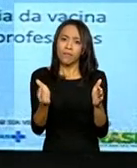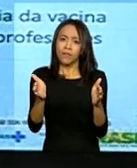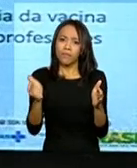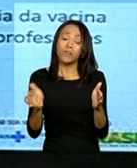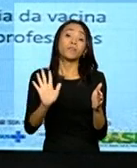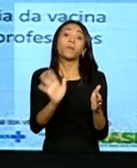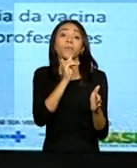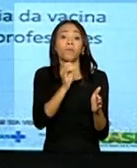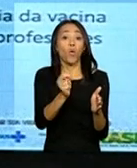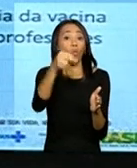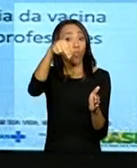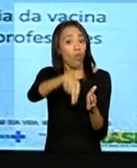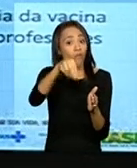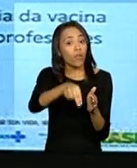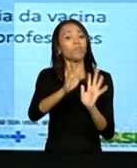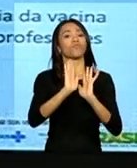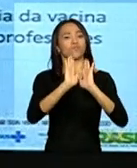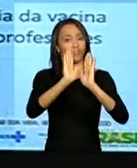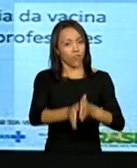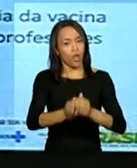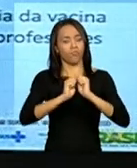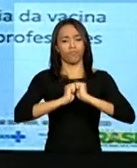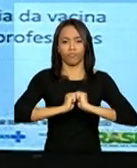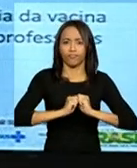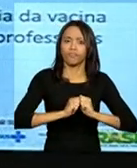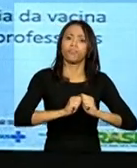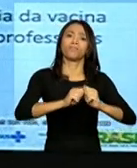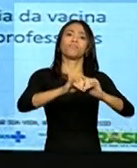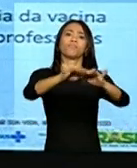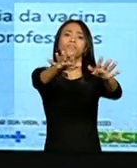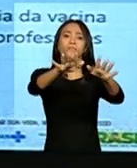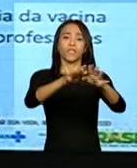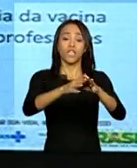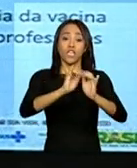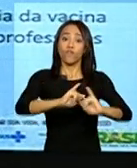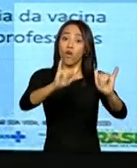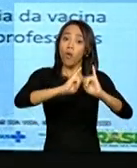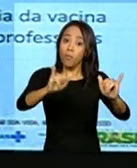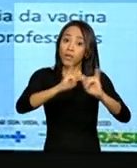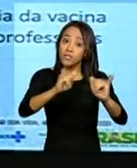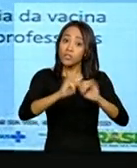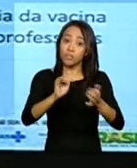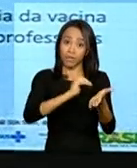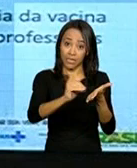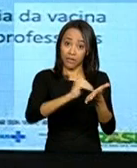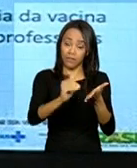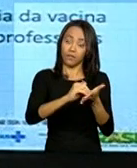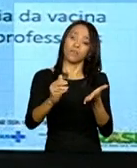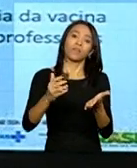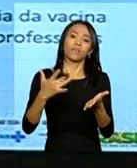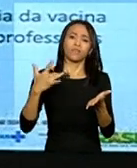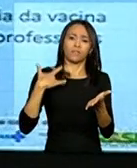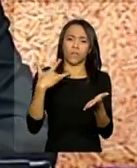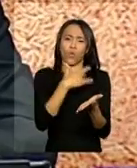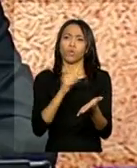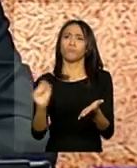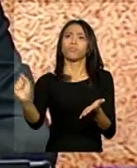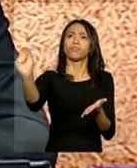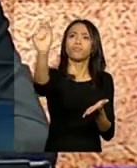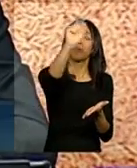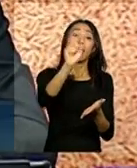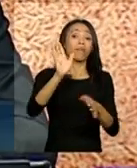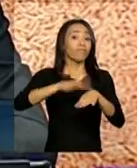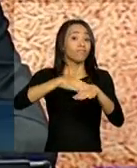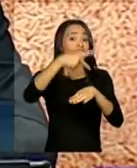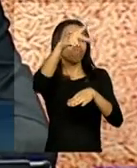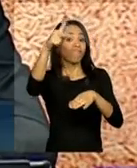novembro nós já distribuímos um informe técnico às secretarias municipais estaduais de saúde para que elas tenham um tempo hábil